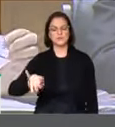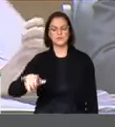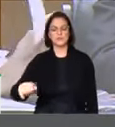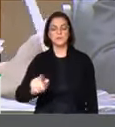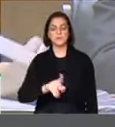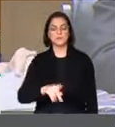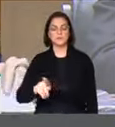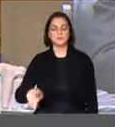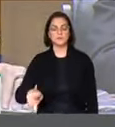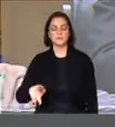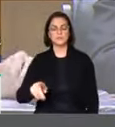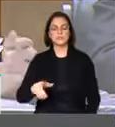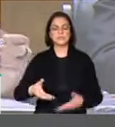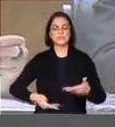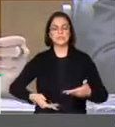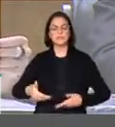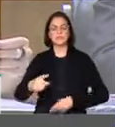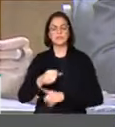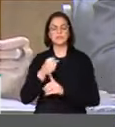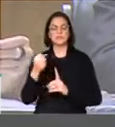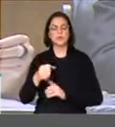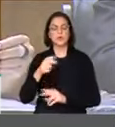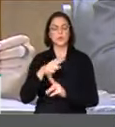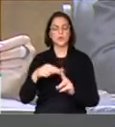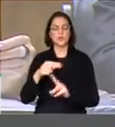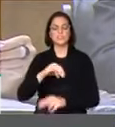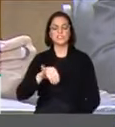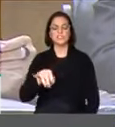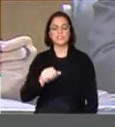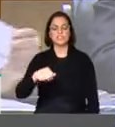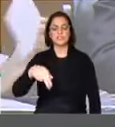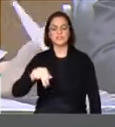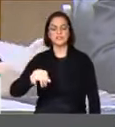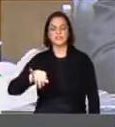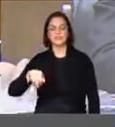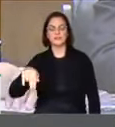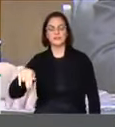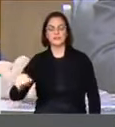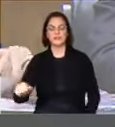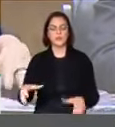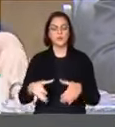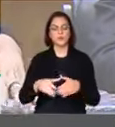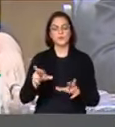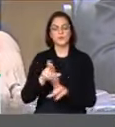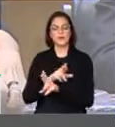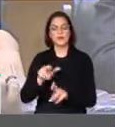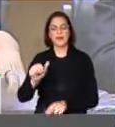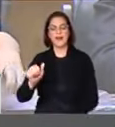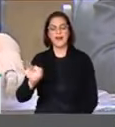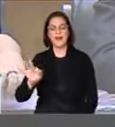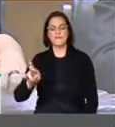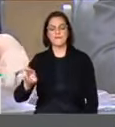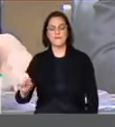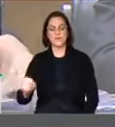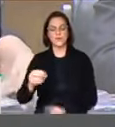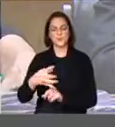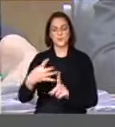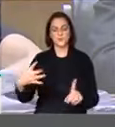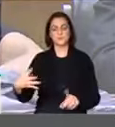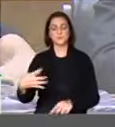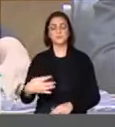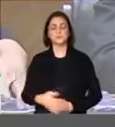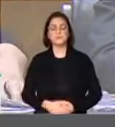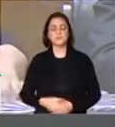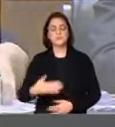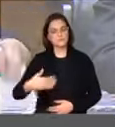do Departamento de Serviço Social da UNB, Janaína Oliveira, da Rede Afro LGBT, e no decorrer da